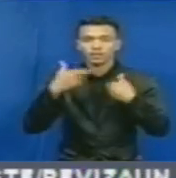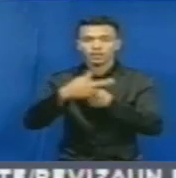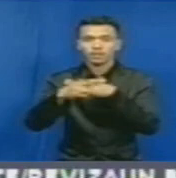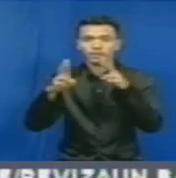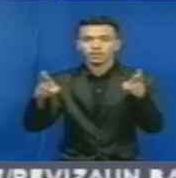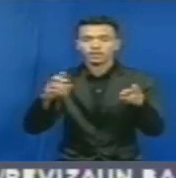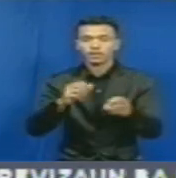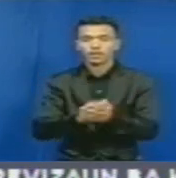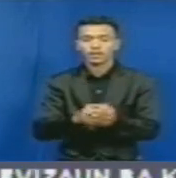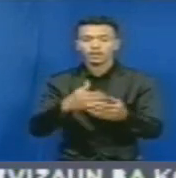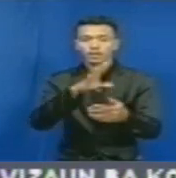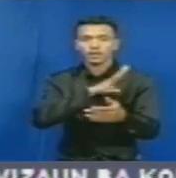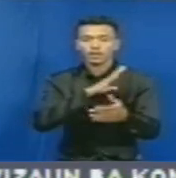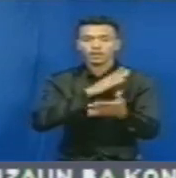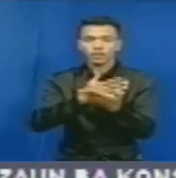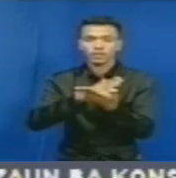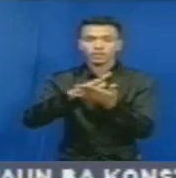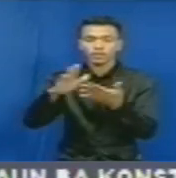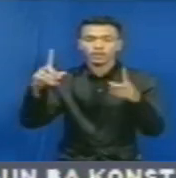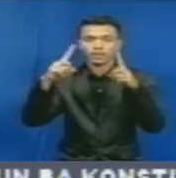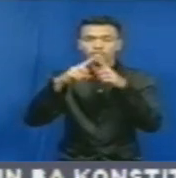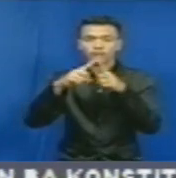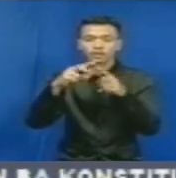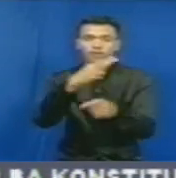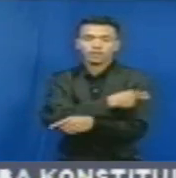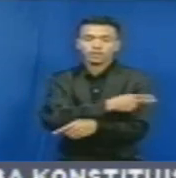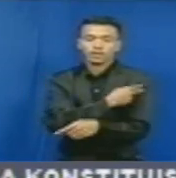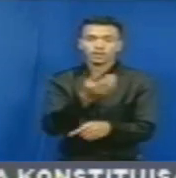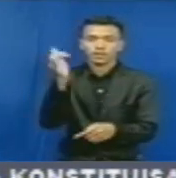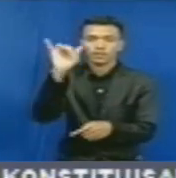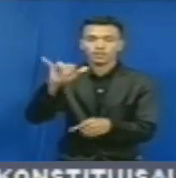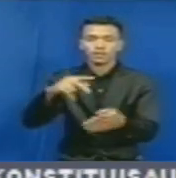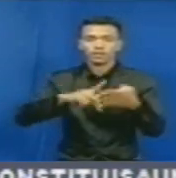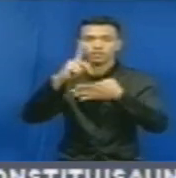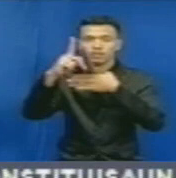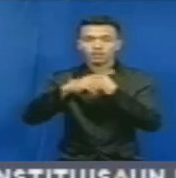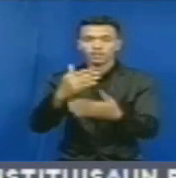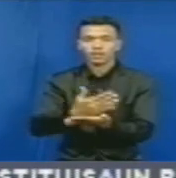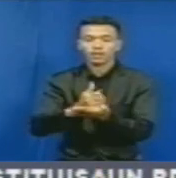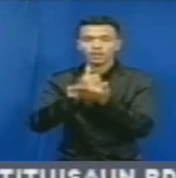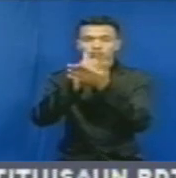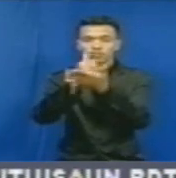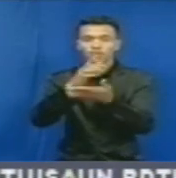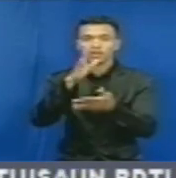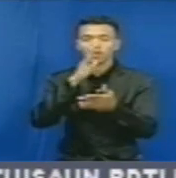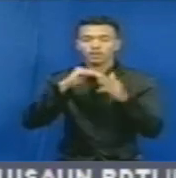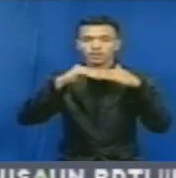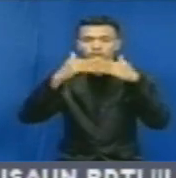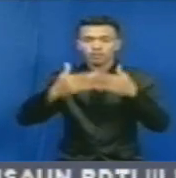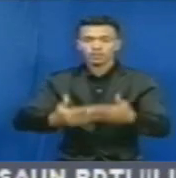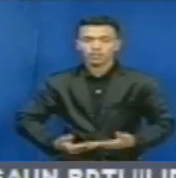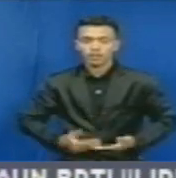same reindistribuiu ao centro de saúde seu. É o programa apoio ba Inan e Singrua no Inan Fosusu. Nebema ka